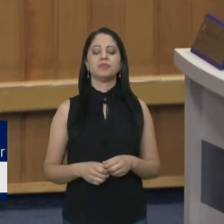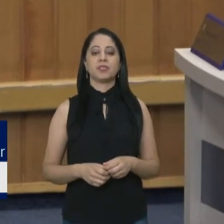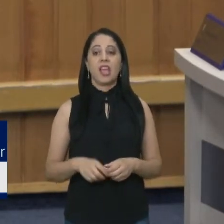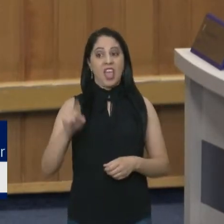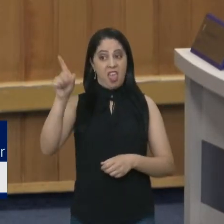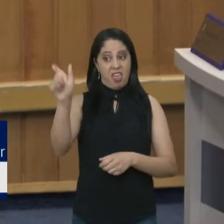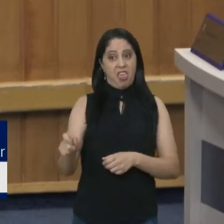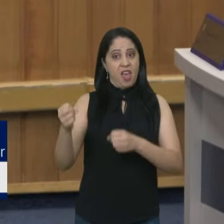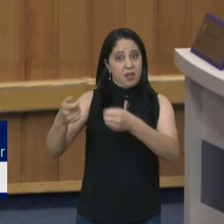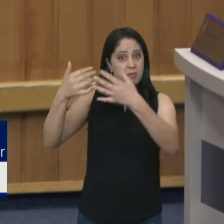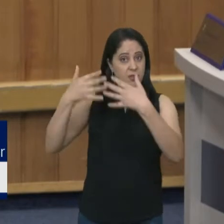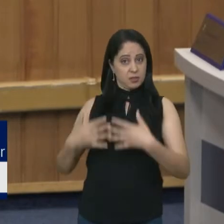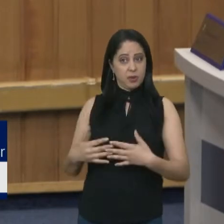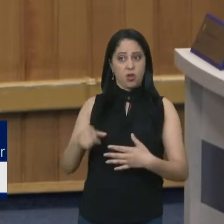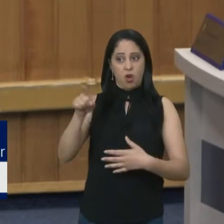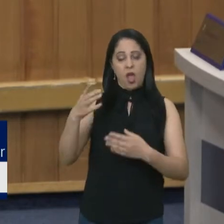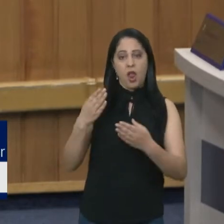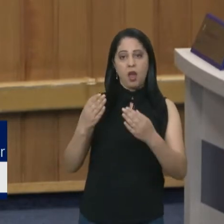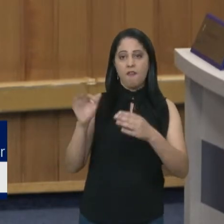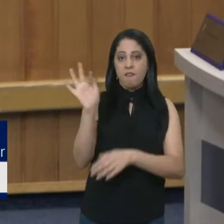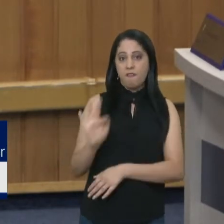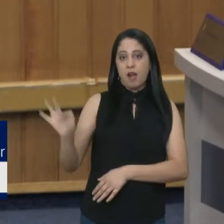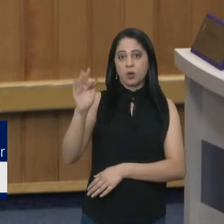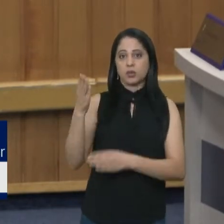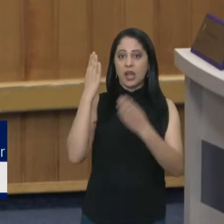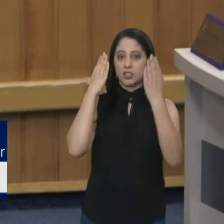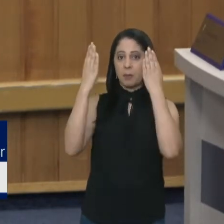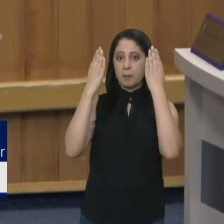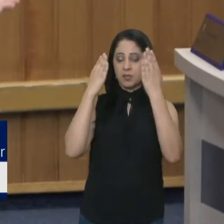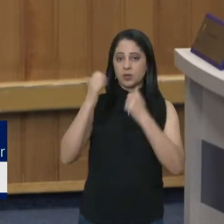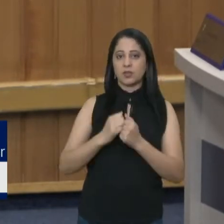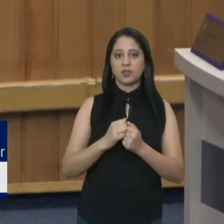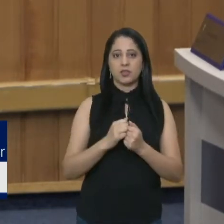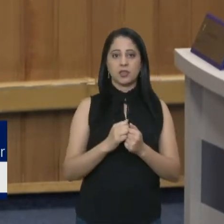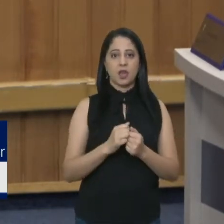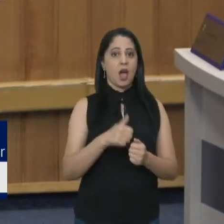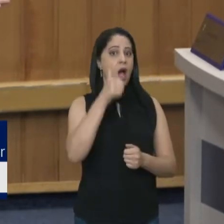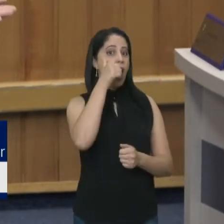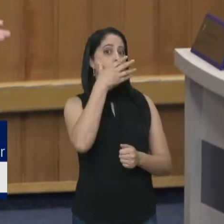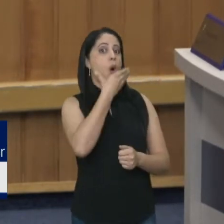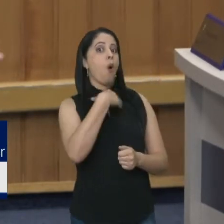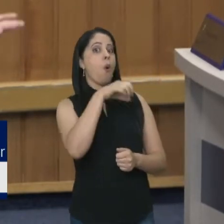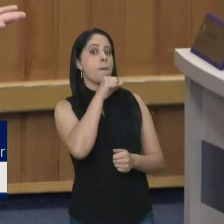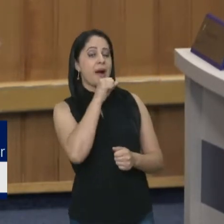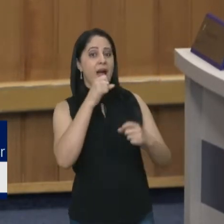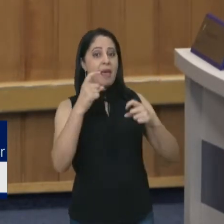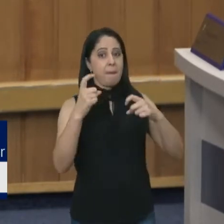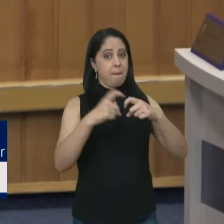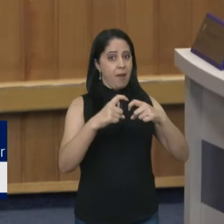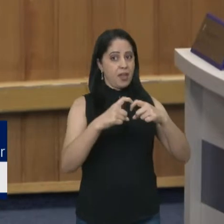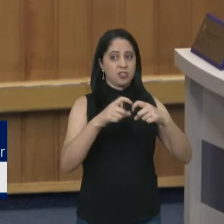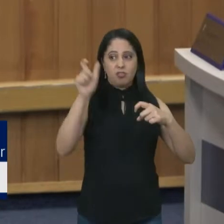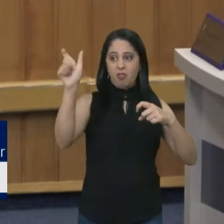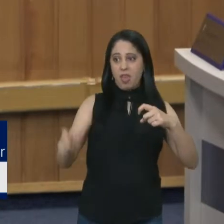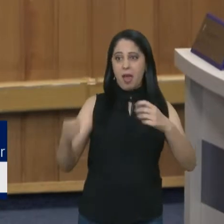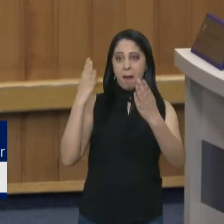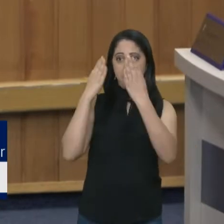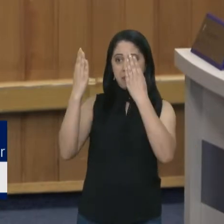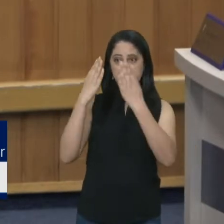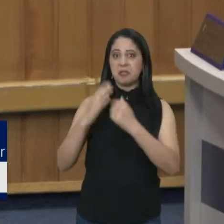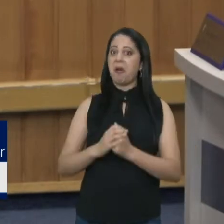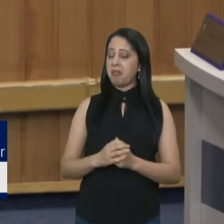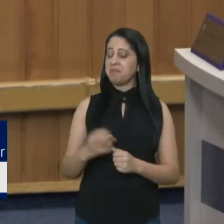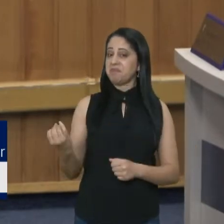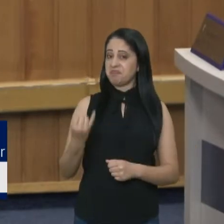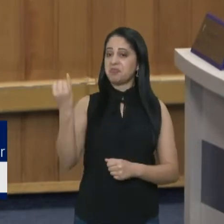presidente, que ela é estudante de psicologia, né? Um médico e uma psicóloga em casa, né? Isso é muito importante. Então, parabéns